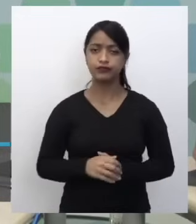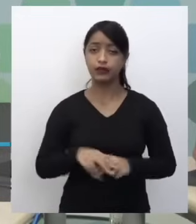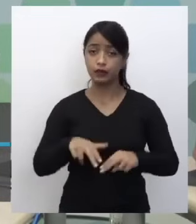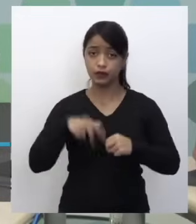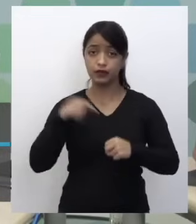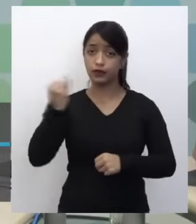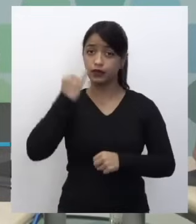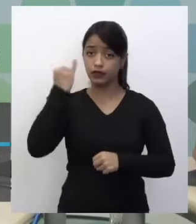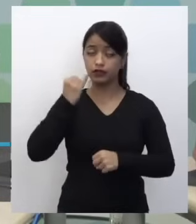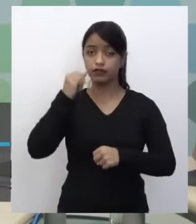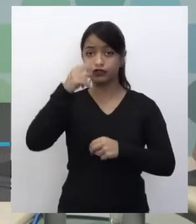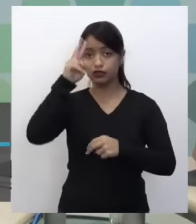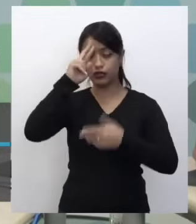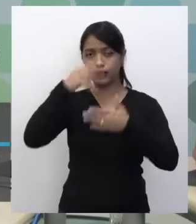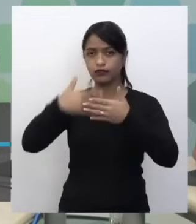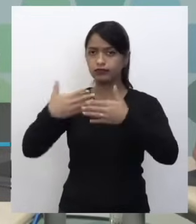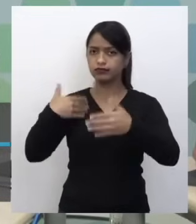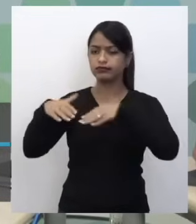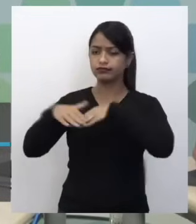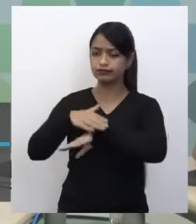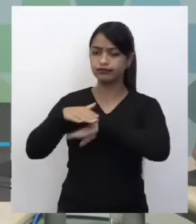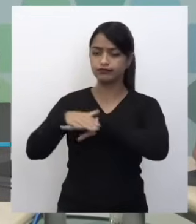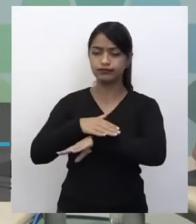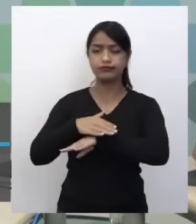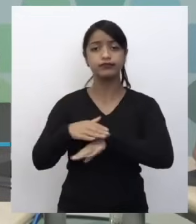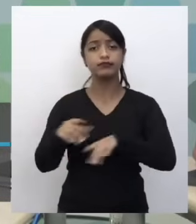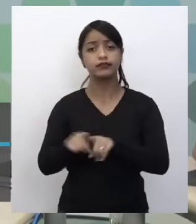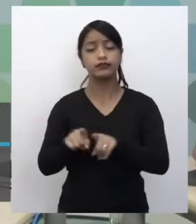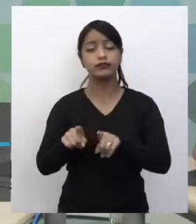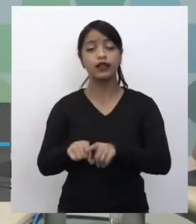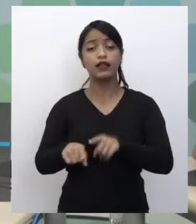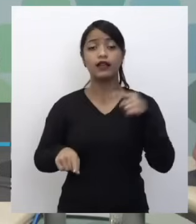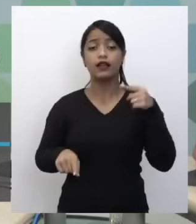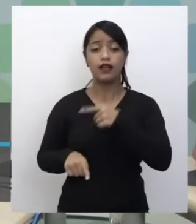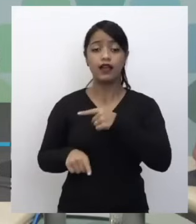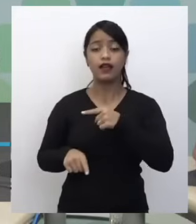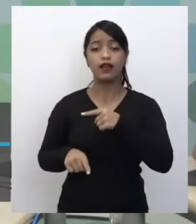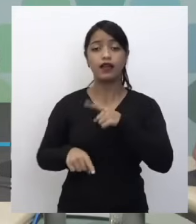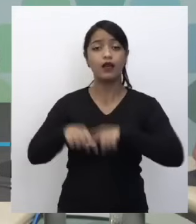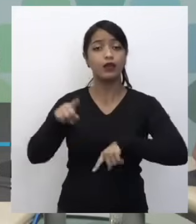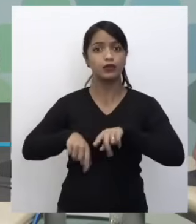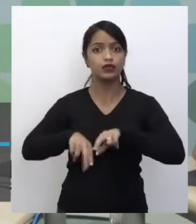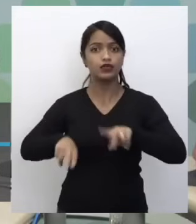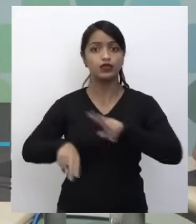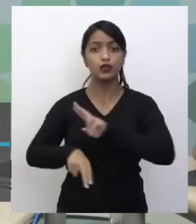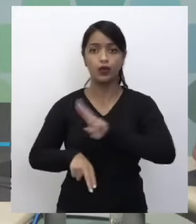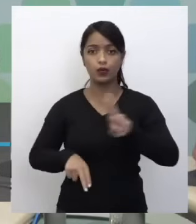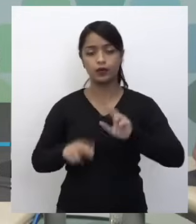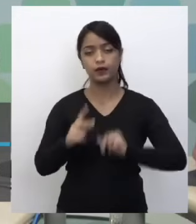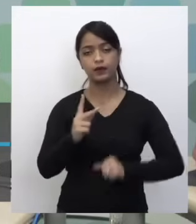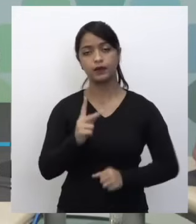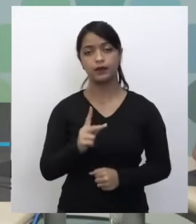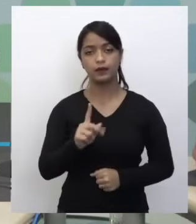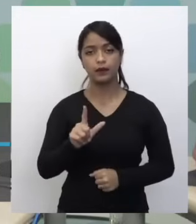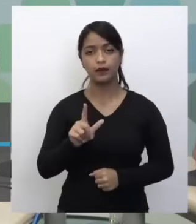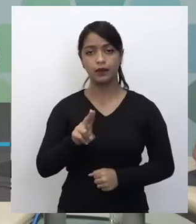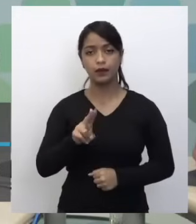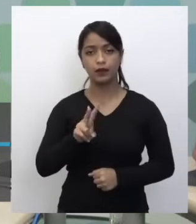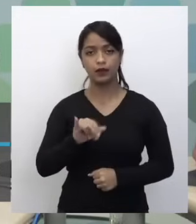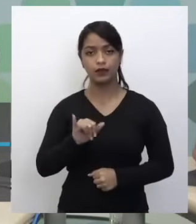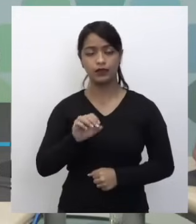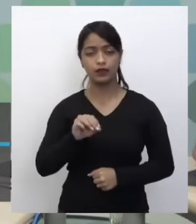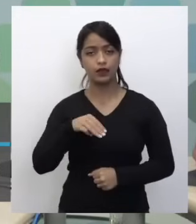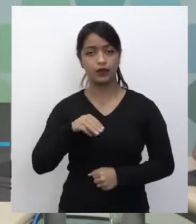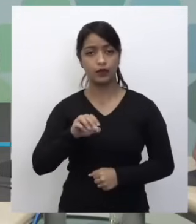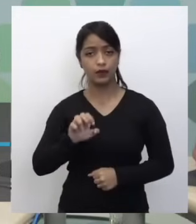o nome aí desse objeto é o pluviômetro. Inclusive, eu gostaria de deixar aqui um convite para